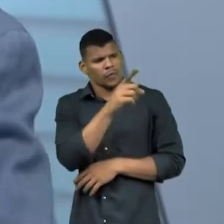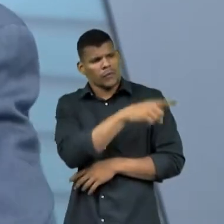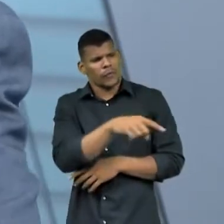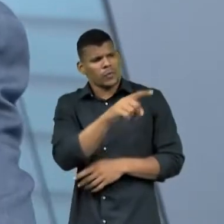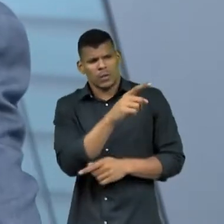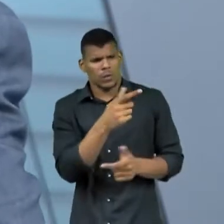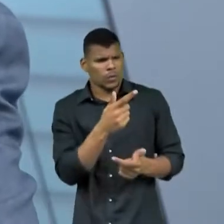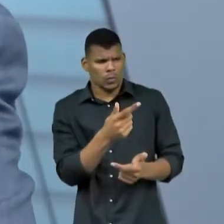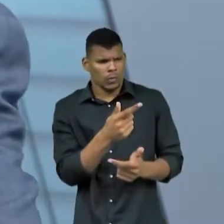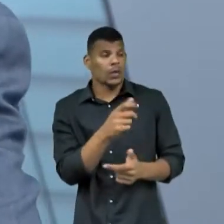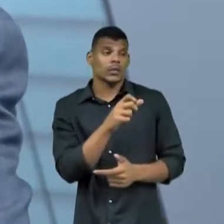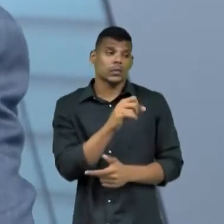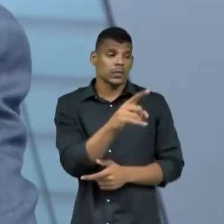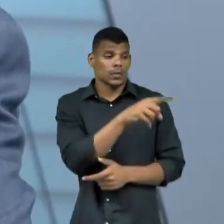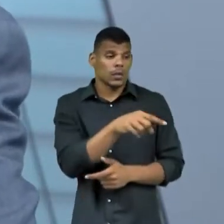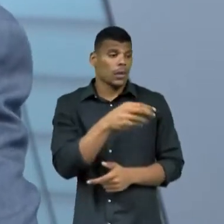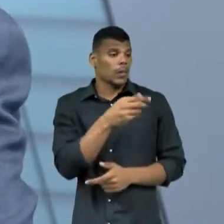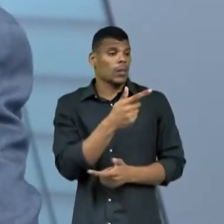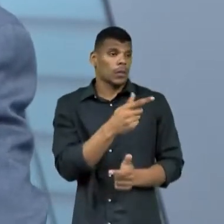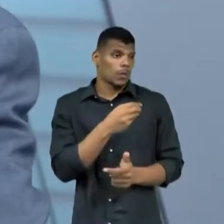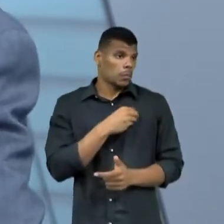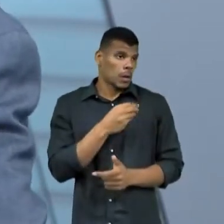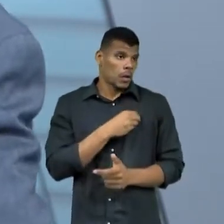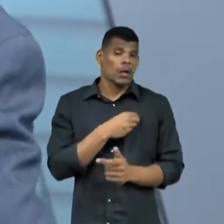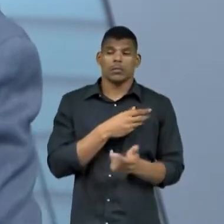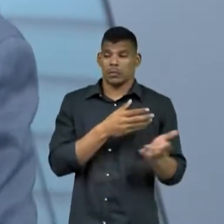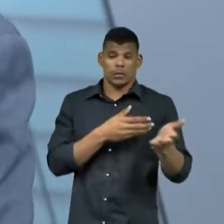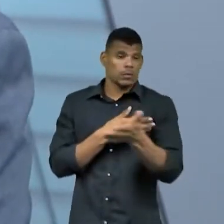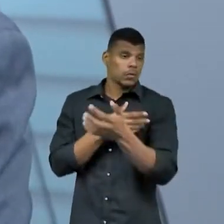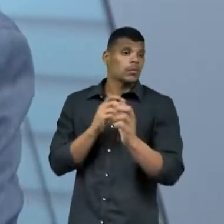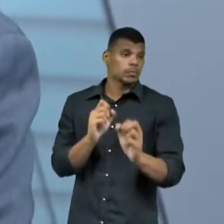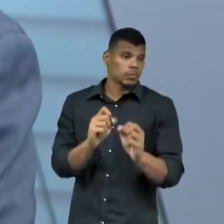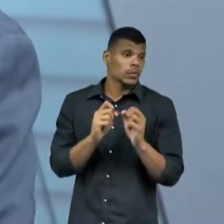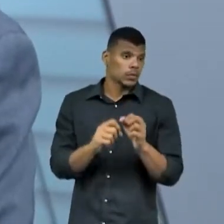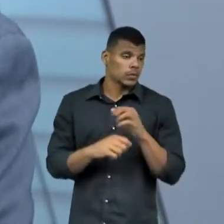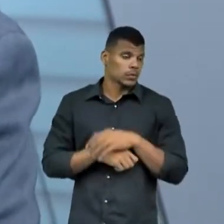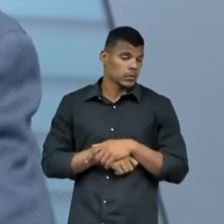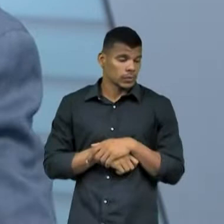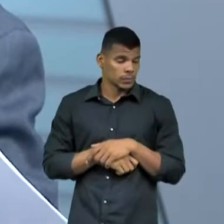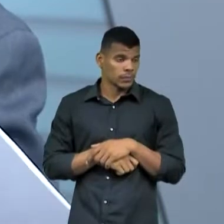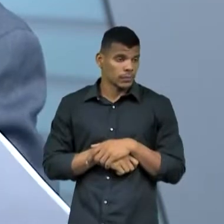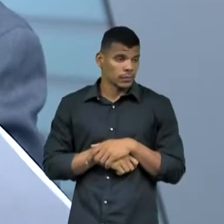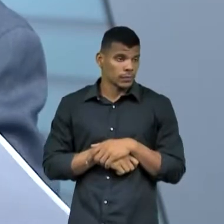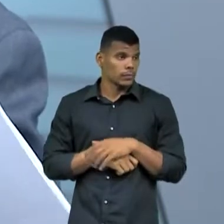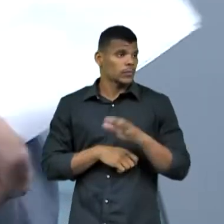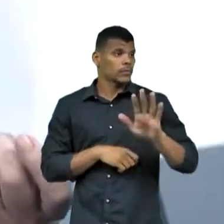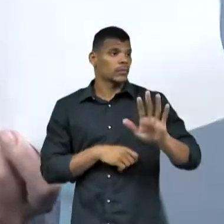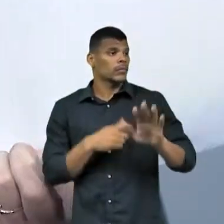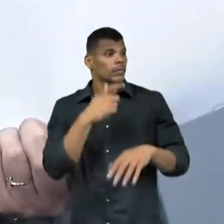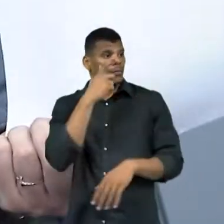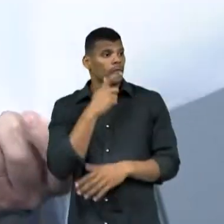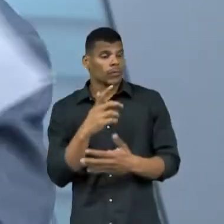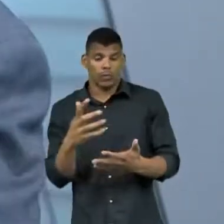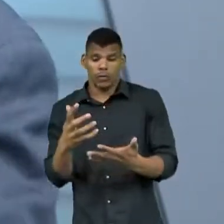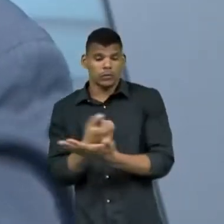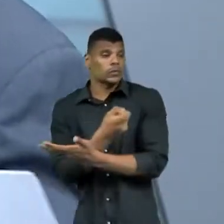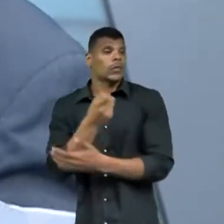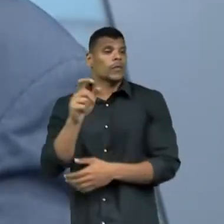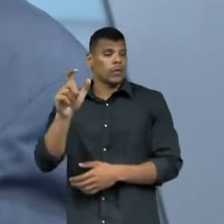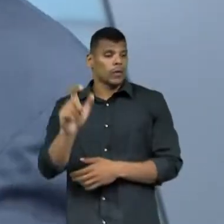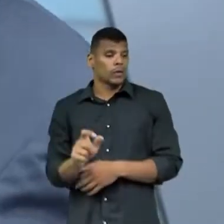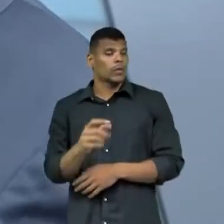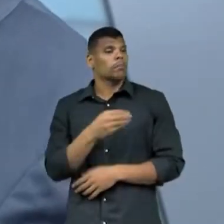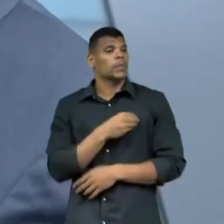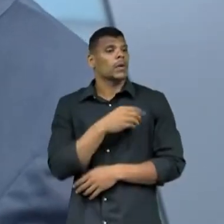atiçando Jesus né e Jesus diz Jesus olha a todos disse não eu não vou aqui eu tô aqui para mas atira a primeira pedra queem nunca